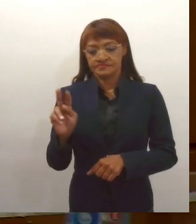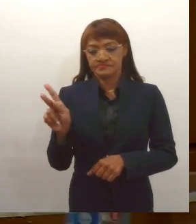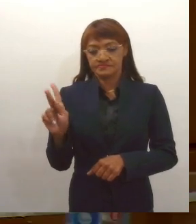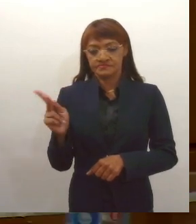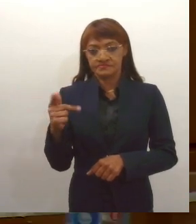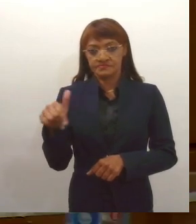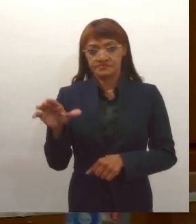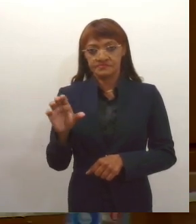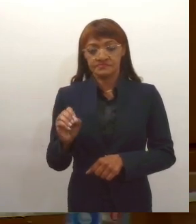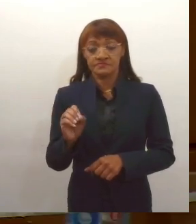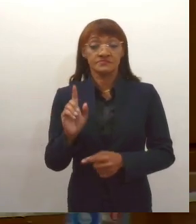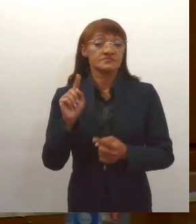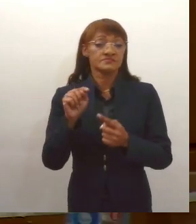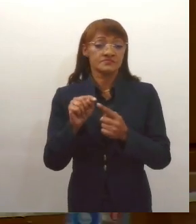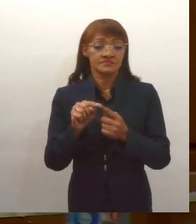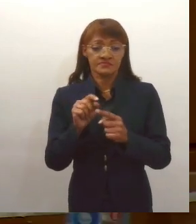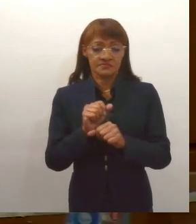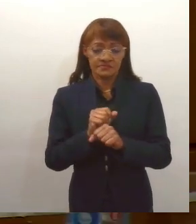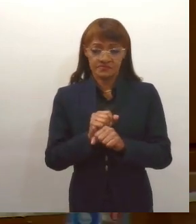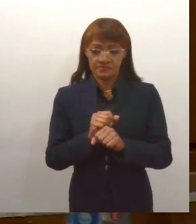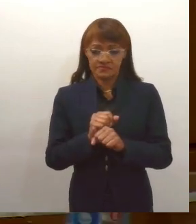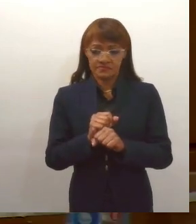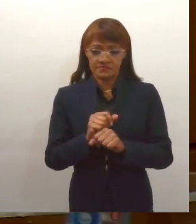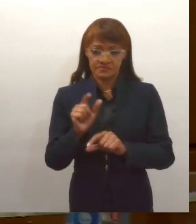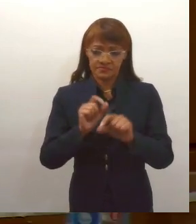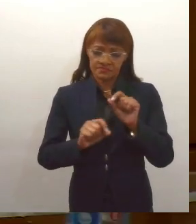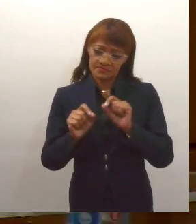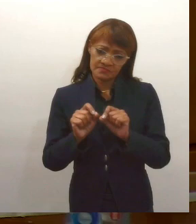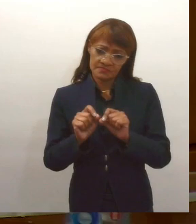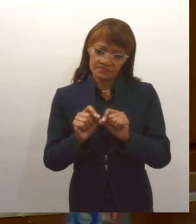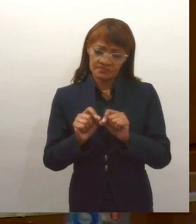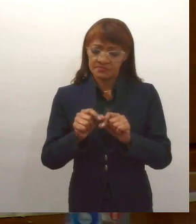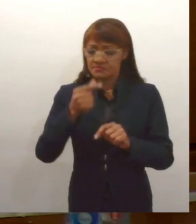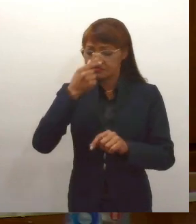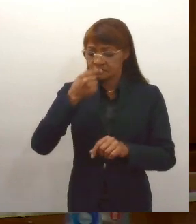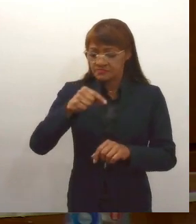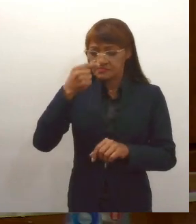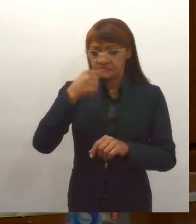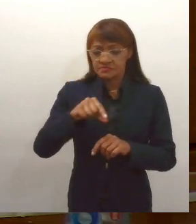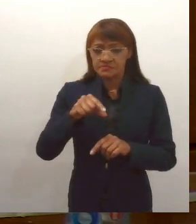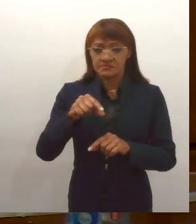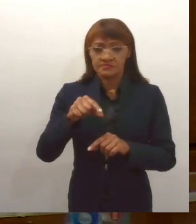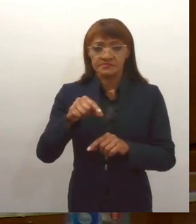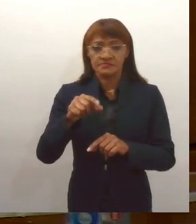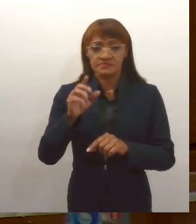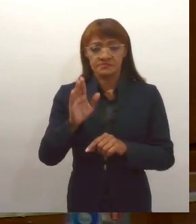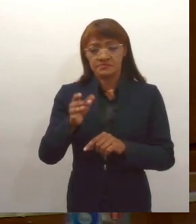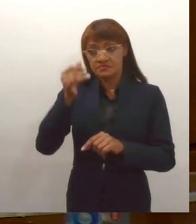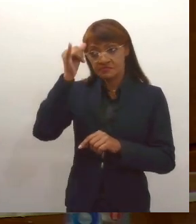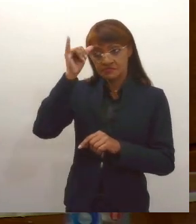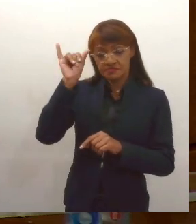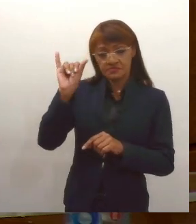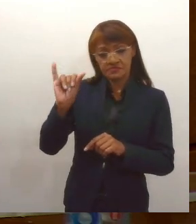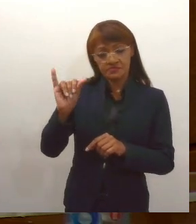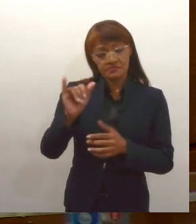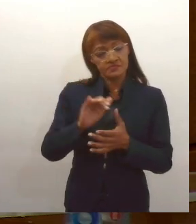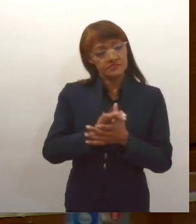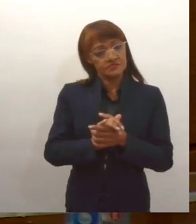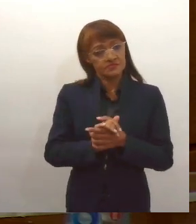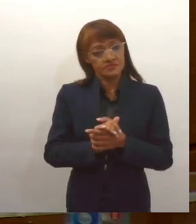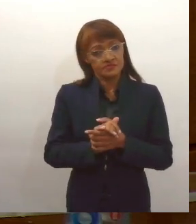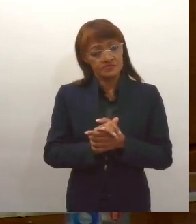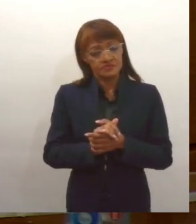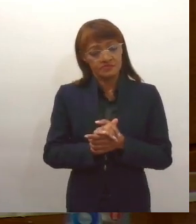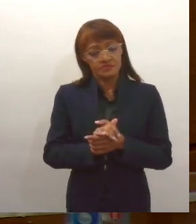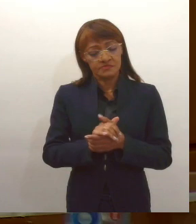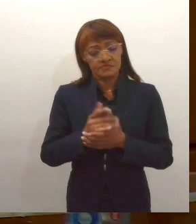síndromes gripais sazonais que cometem especialmente as crianças em apenas um ano